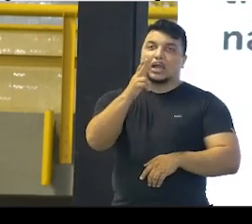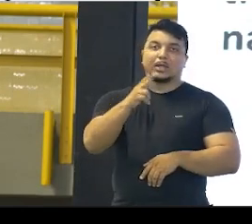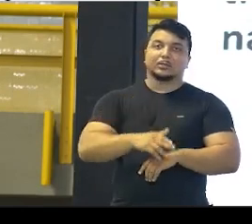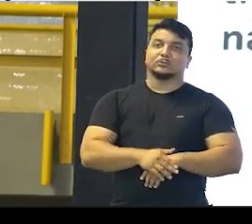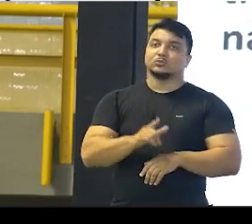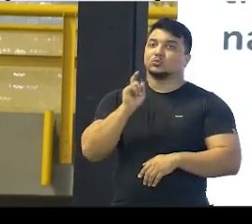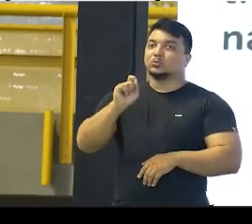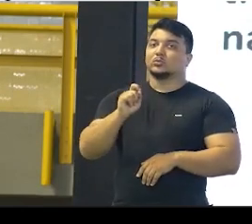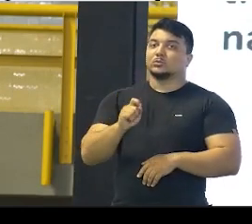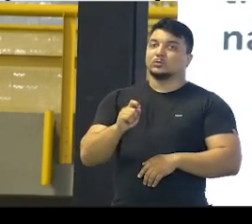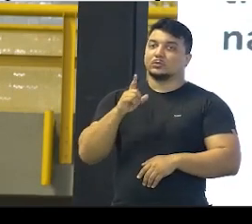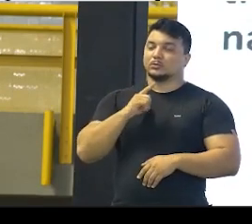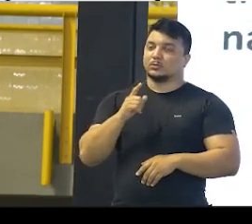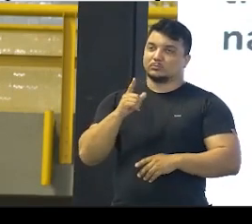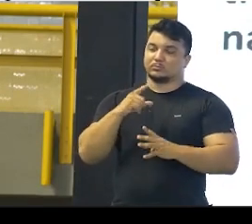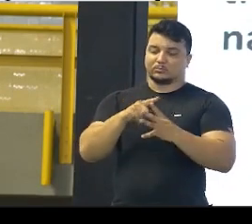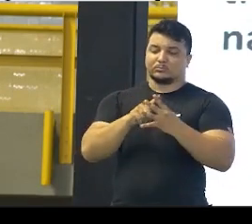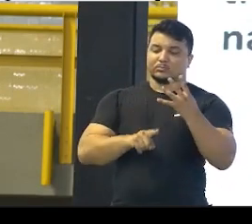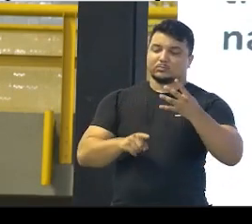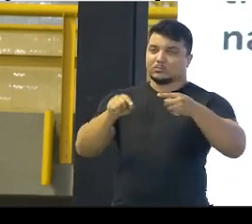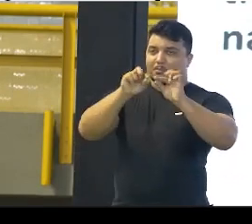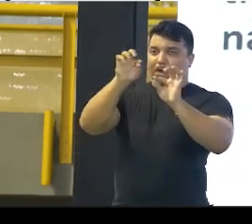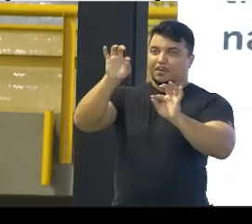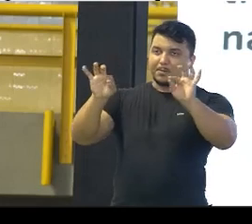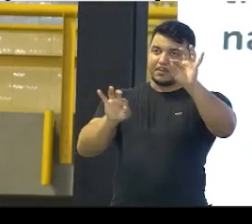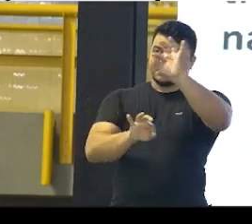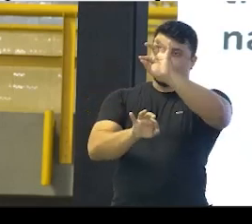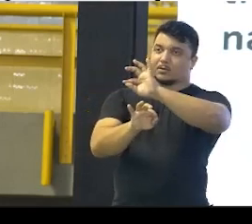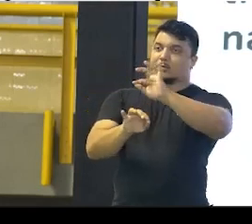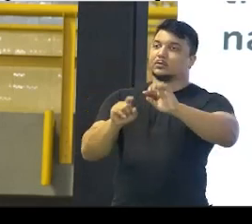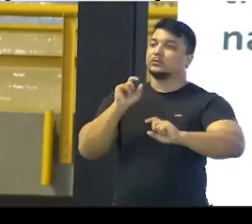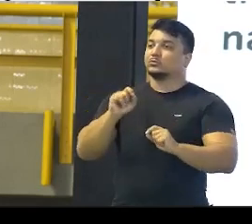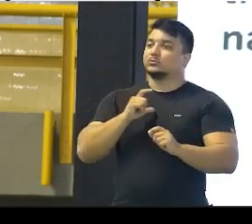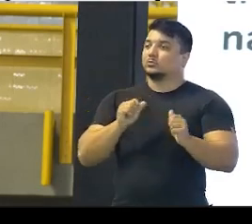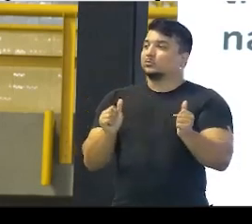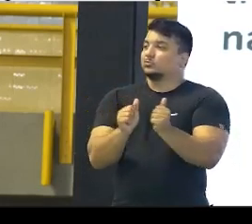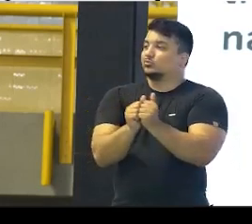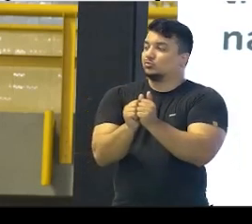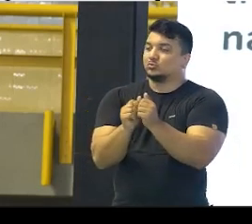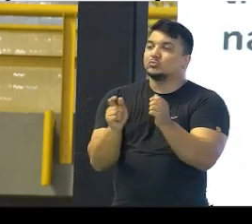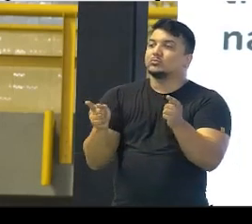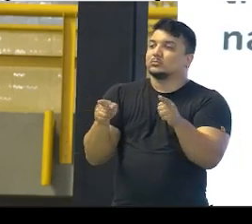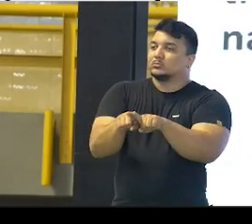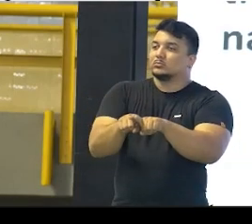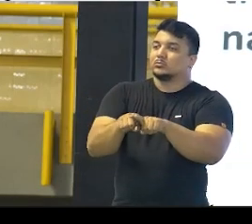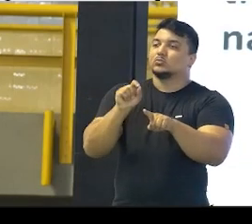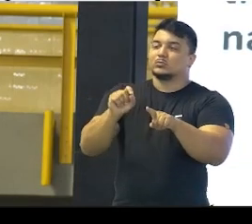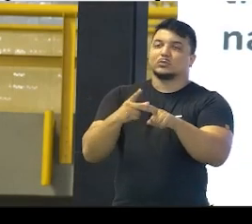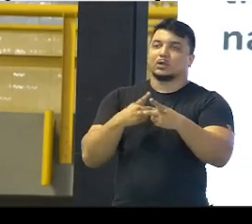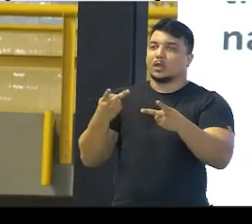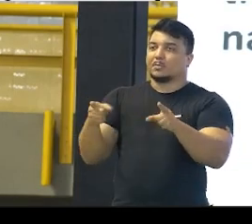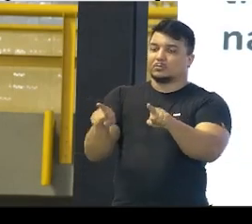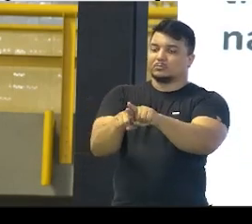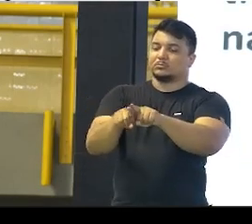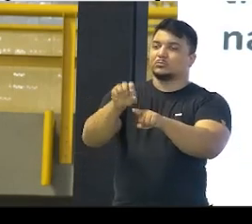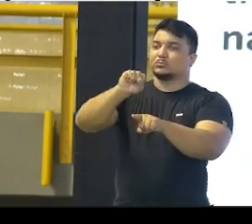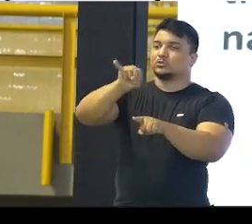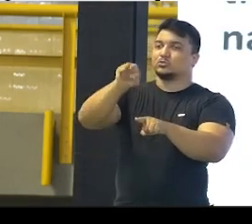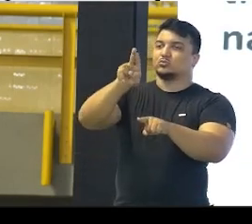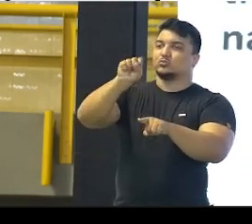os cascavelenses aqui. Um terreno localizado no município de Cascavel, no